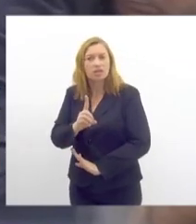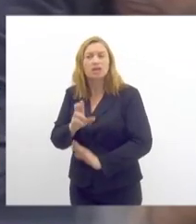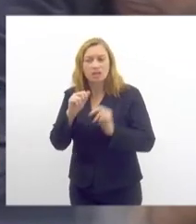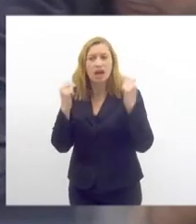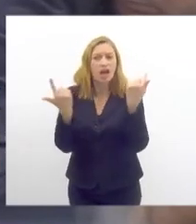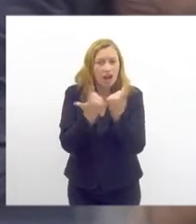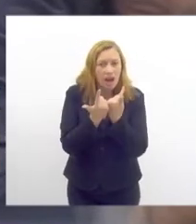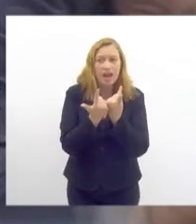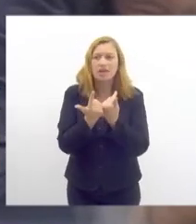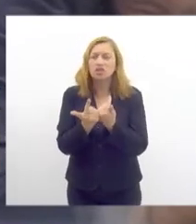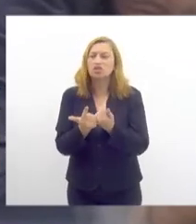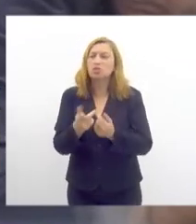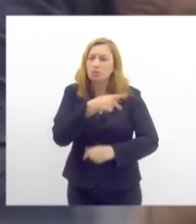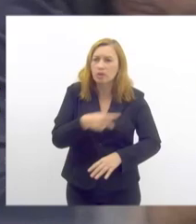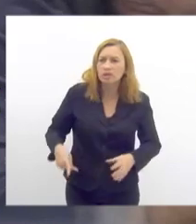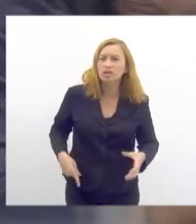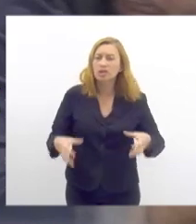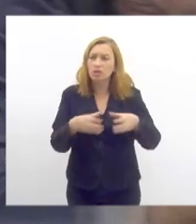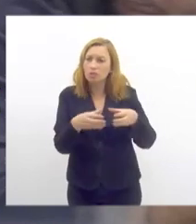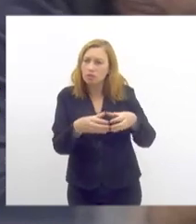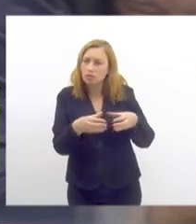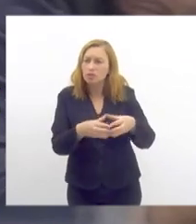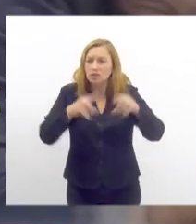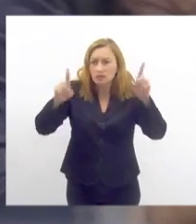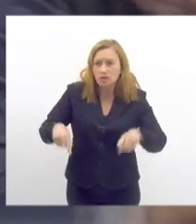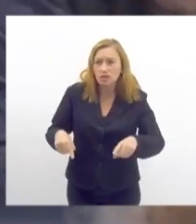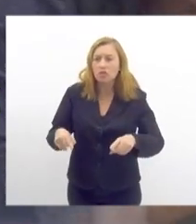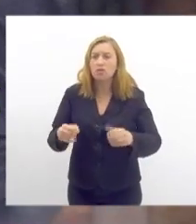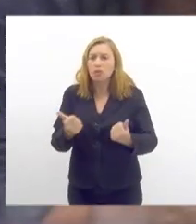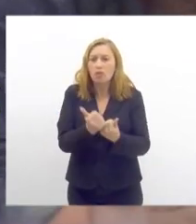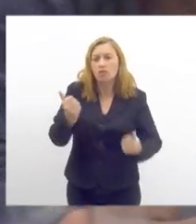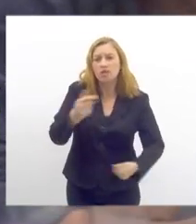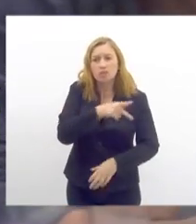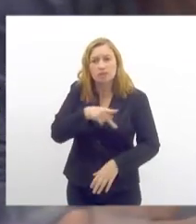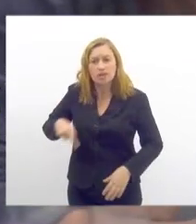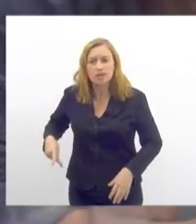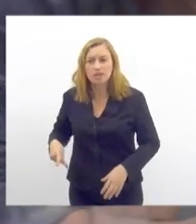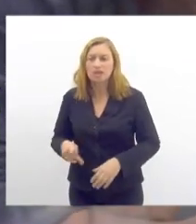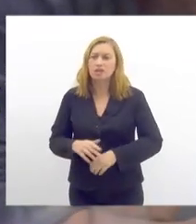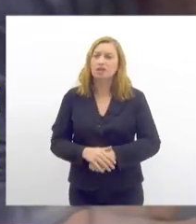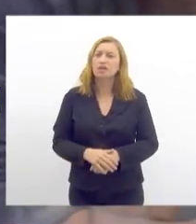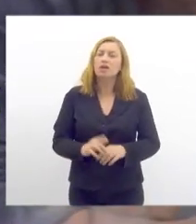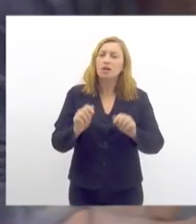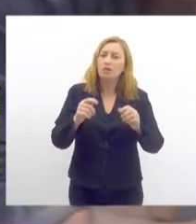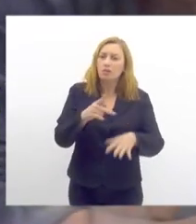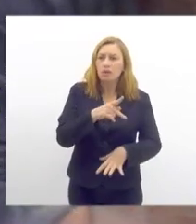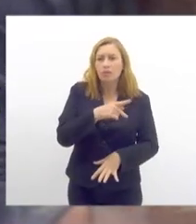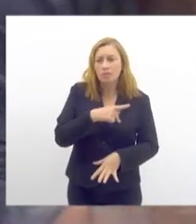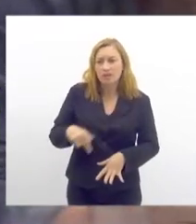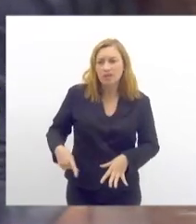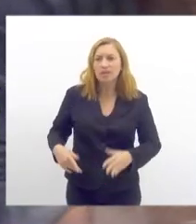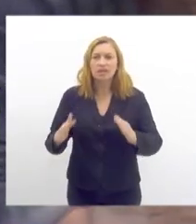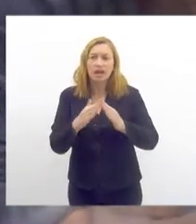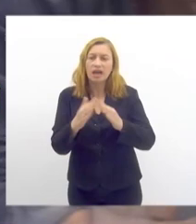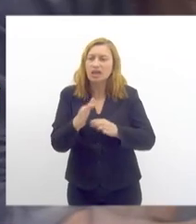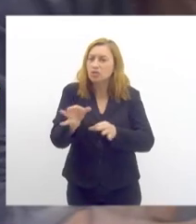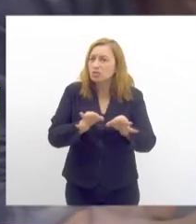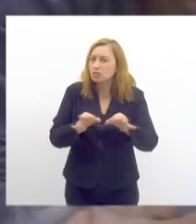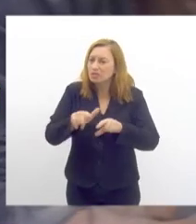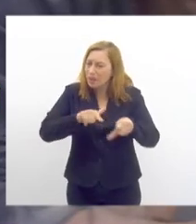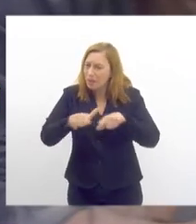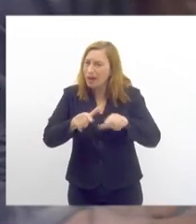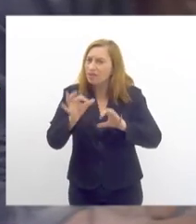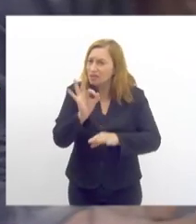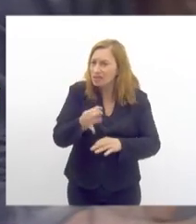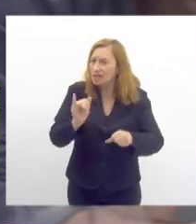Legislativa, com o presidente da Comissão de Servidores, com o vice-presidente da Comissão de Servidores, com a anuência da presidência da Casa, que fez todo o trabalho necessário,